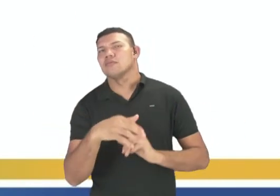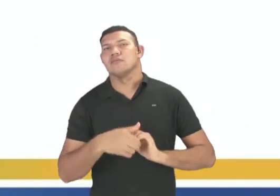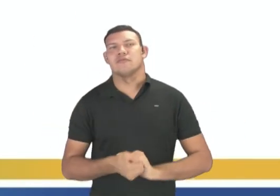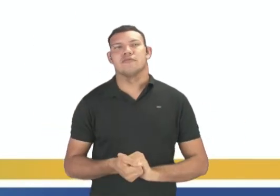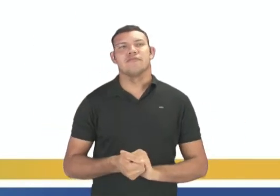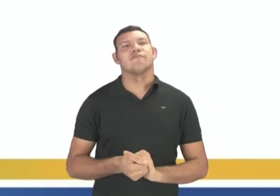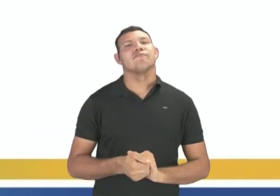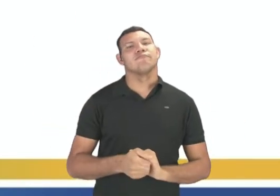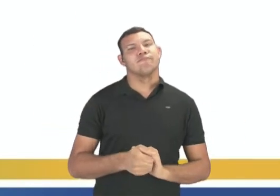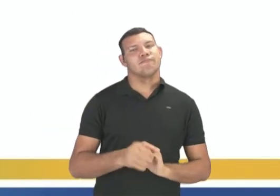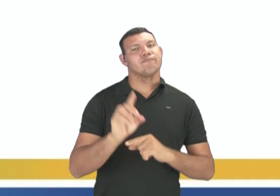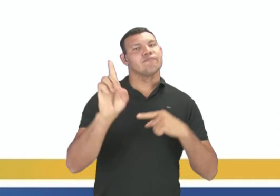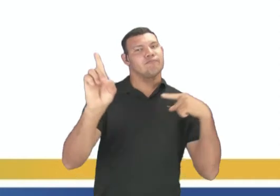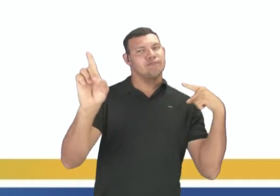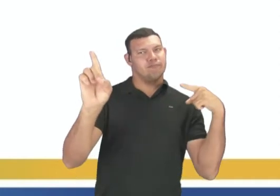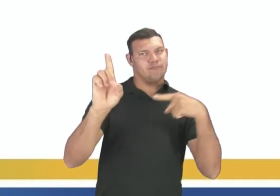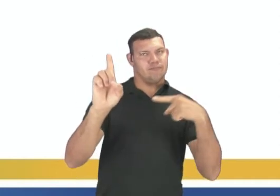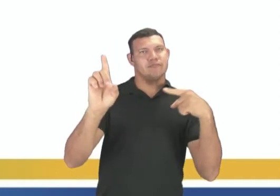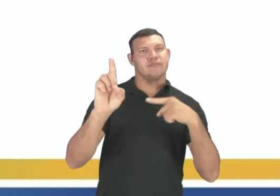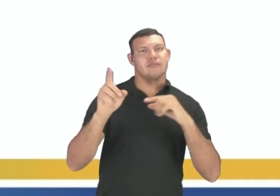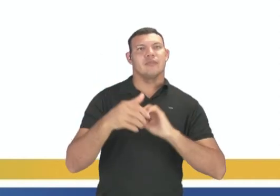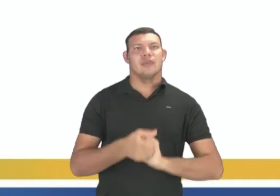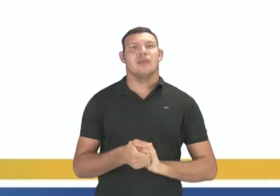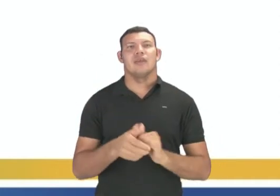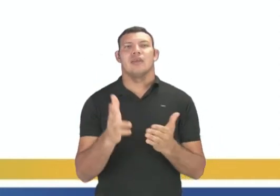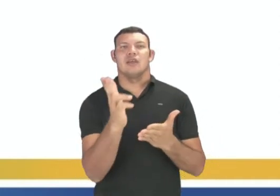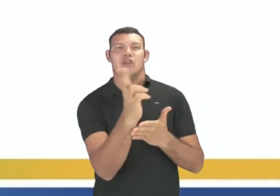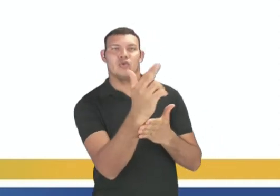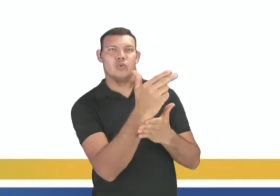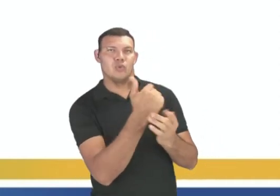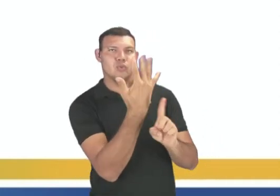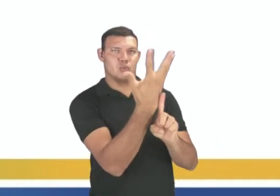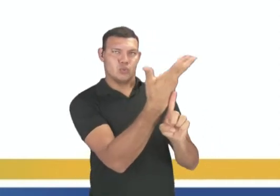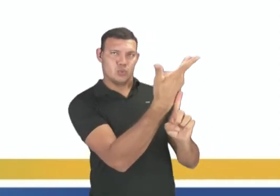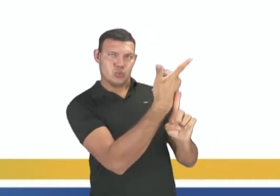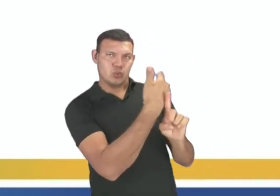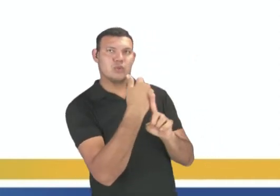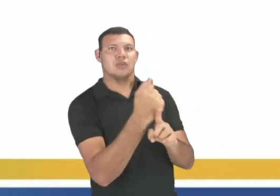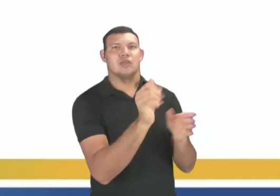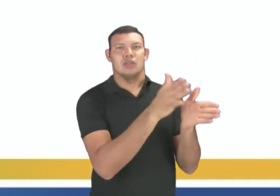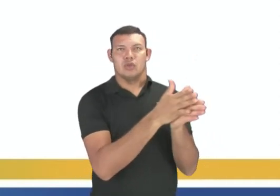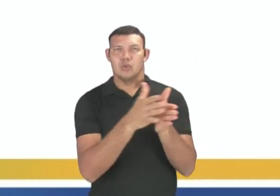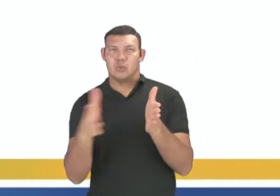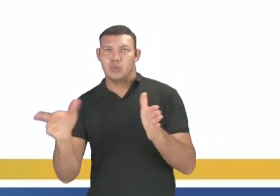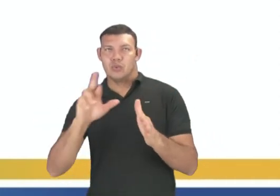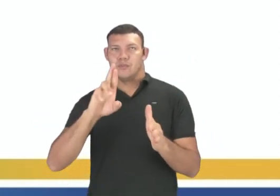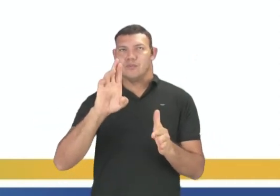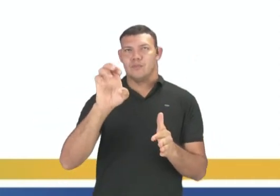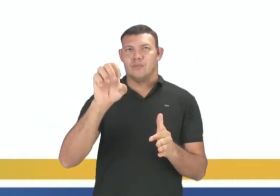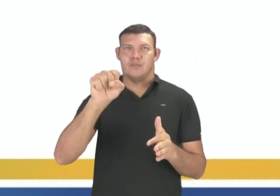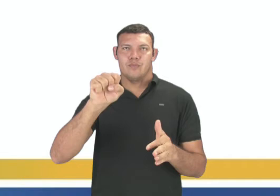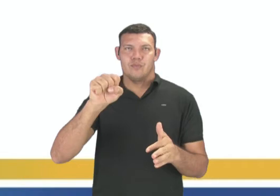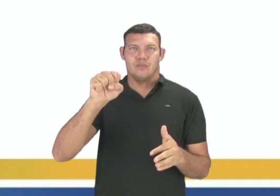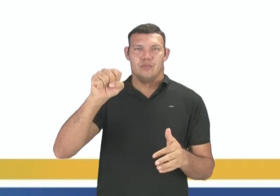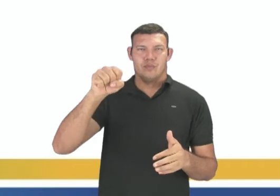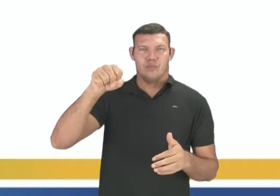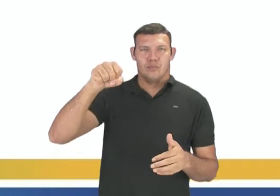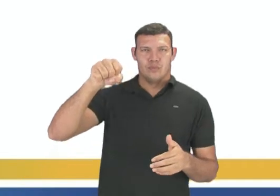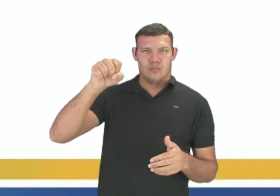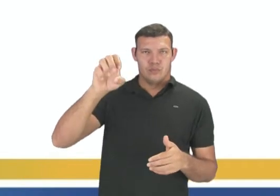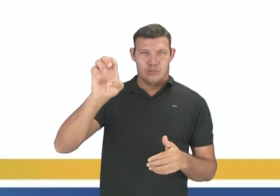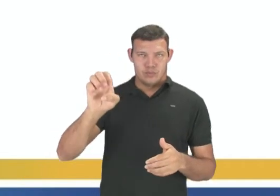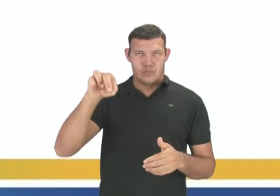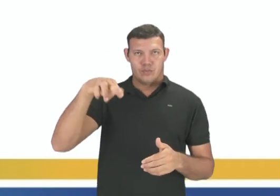Nas obras dos pintores e escultores renascentistas, como eu falei, né? Dentro dessas obras, eles botavam